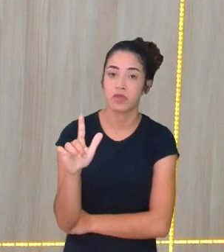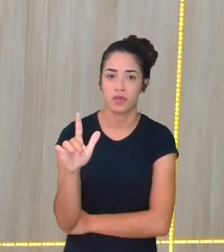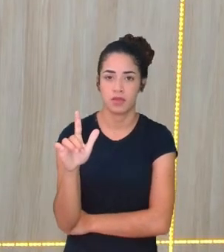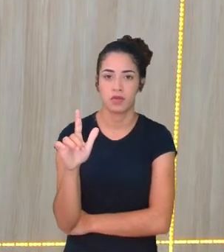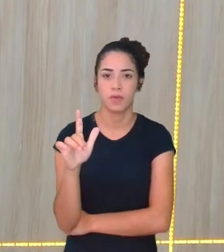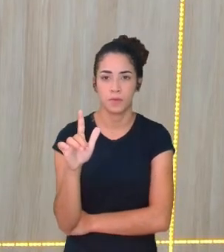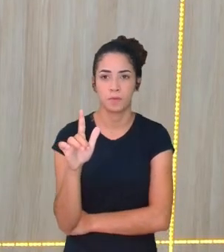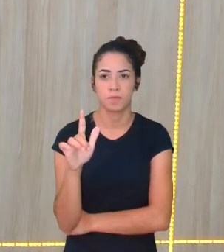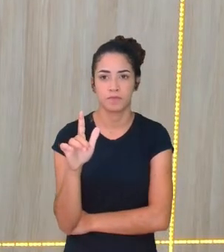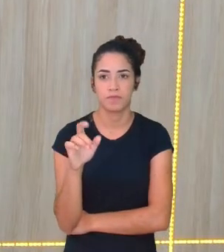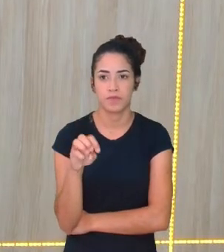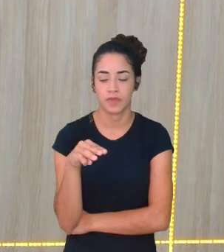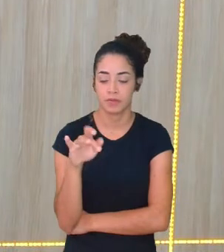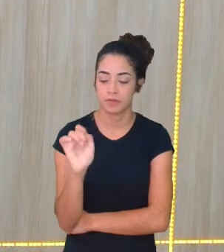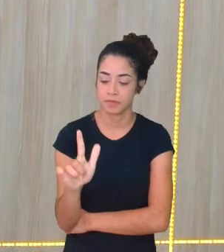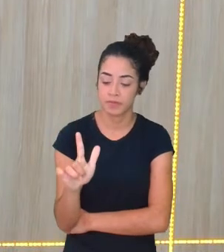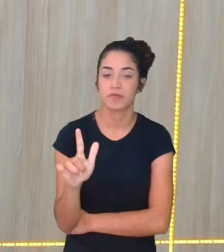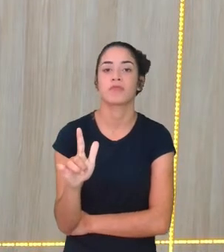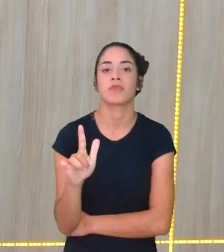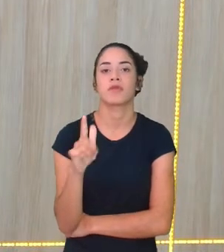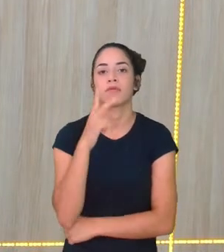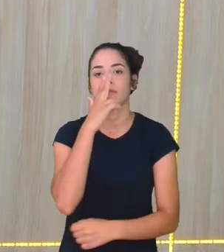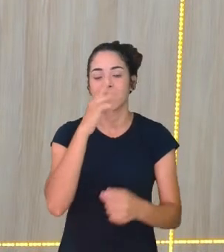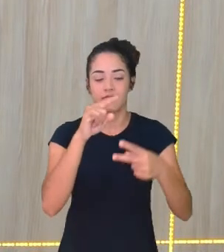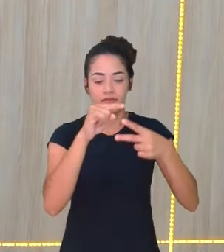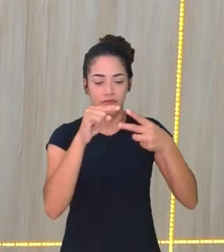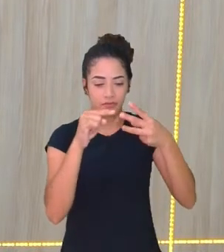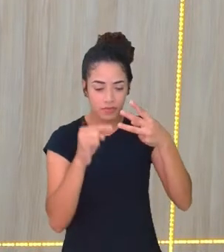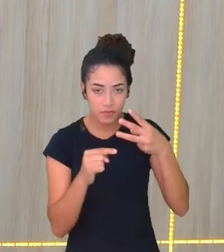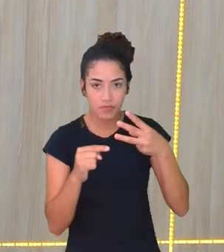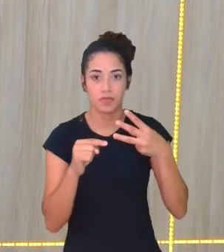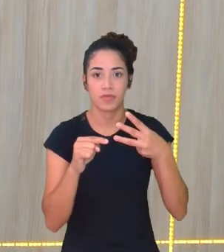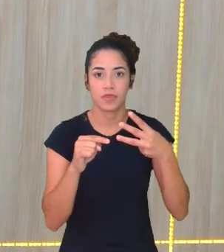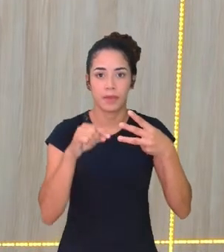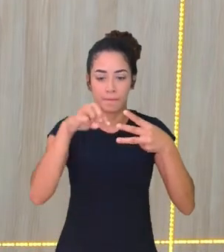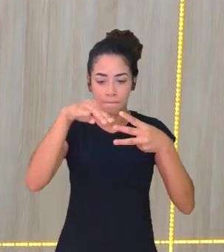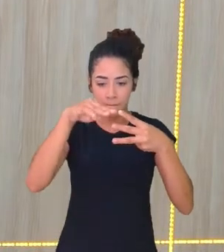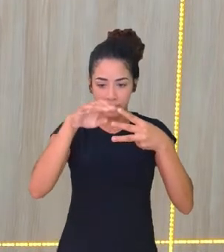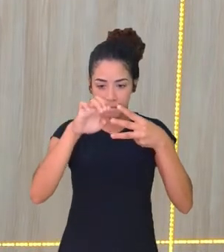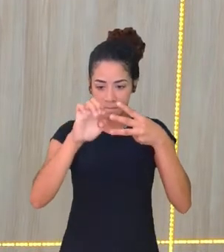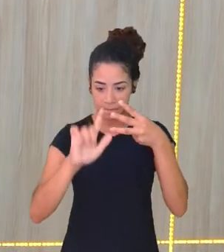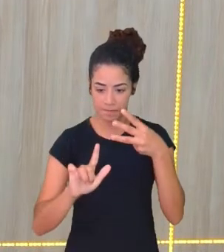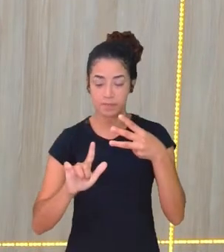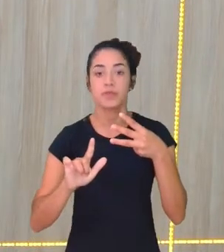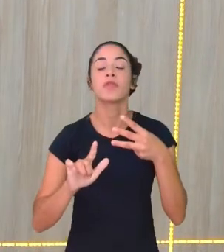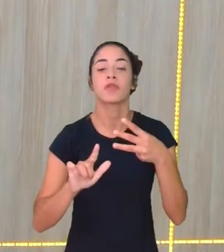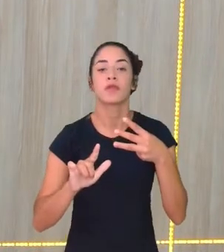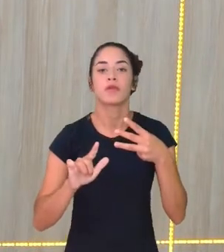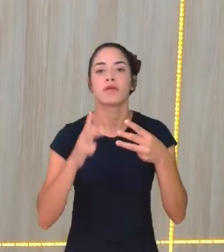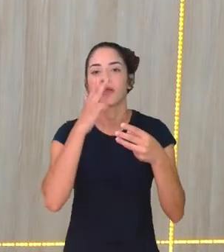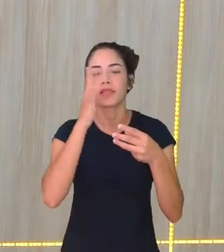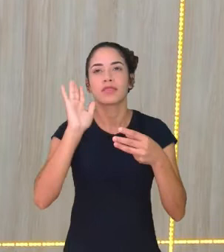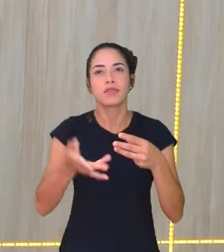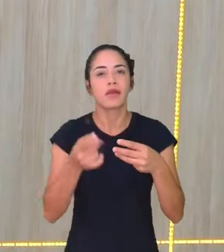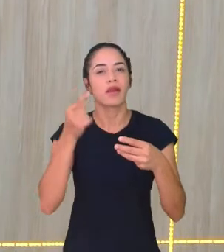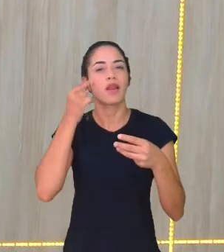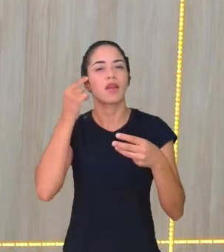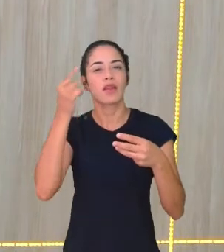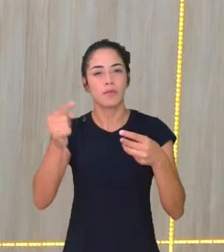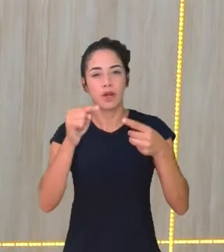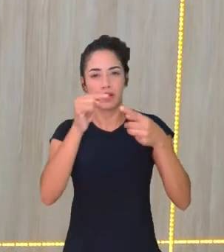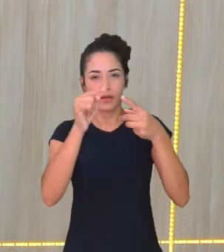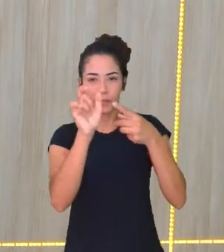de escravidão e o l de latifúndio não é de Luciano não viu é de latifúndio Então nesse sentido a gente teria aí